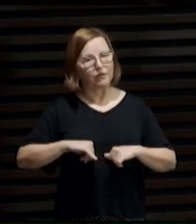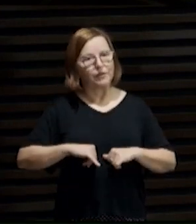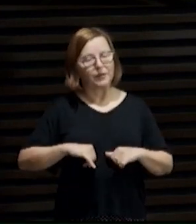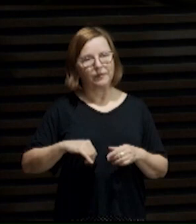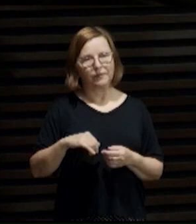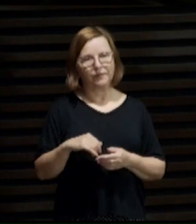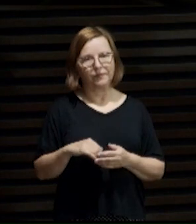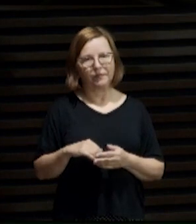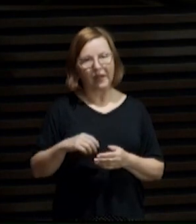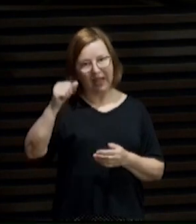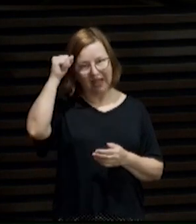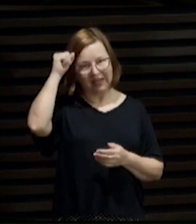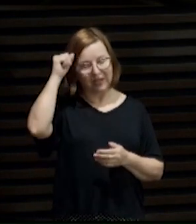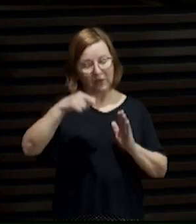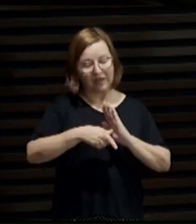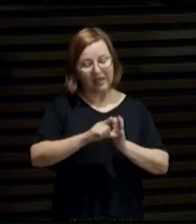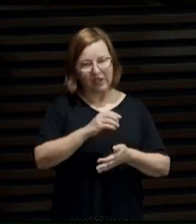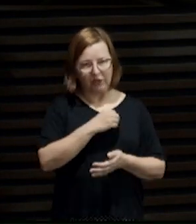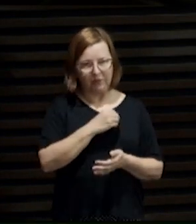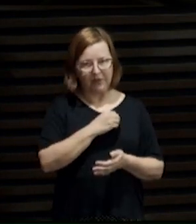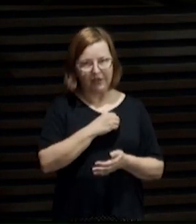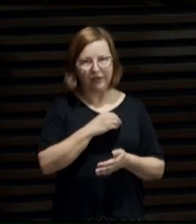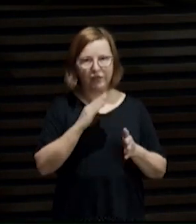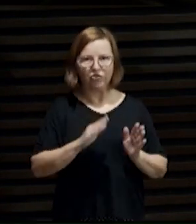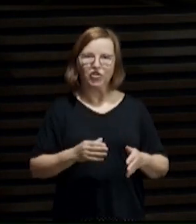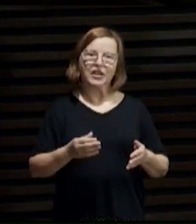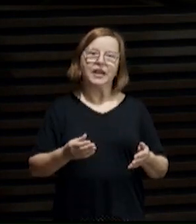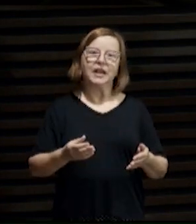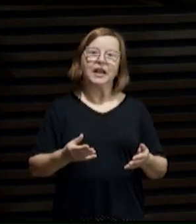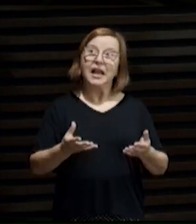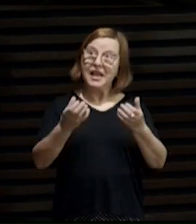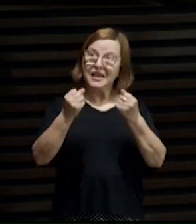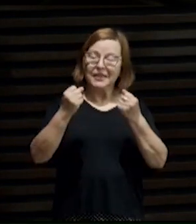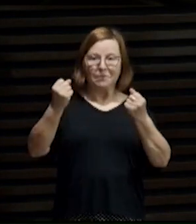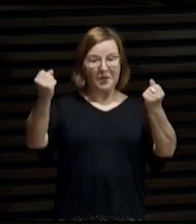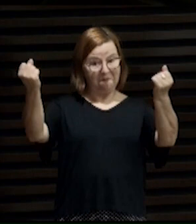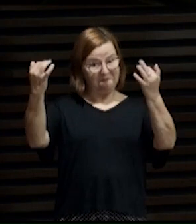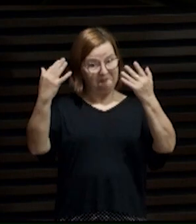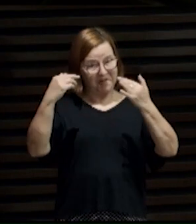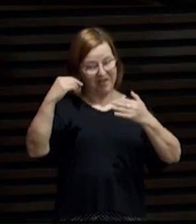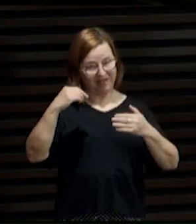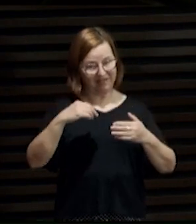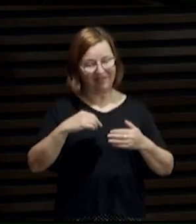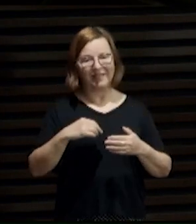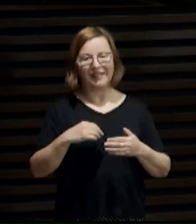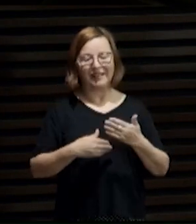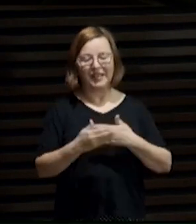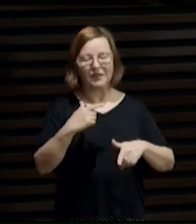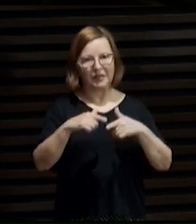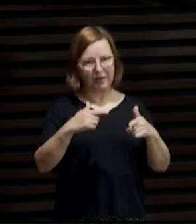homem, antes da queda, já recebia a bênção do Senhor do trabalho. Ele já trabalhava e levava para casa o